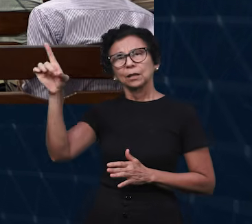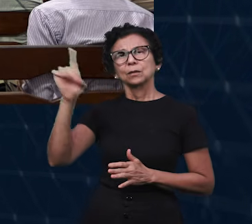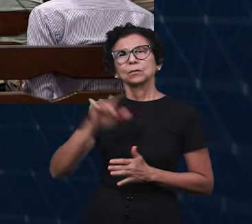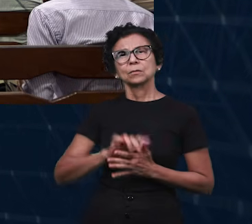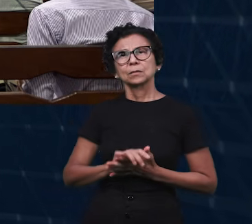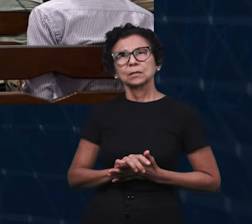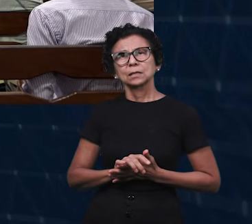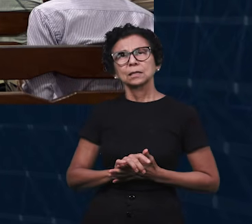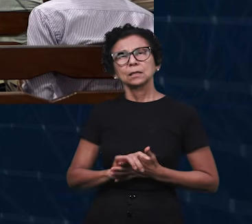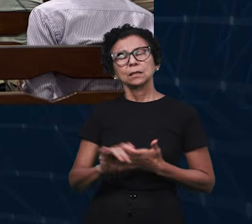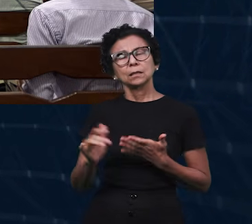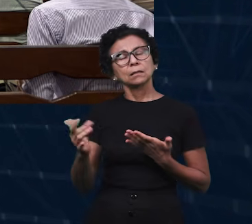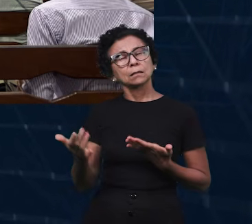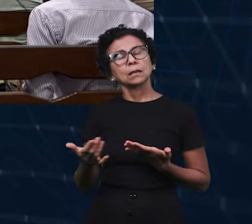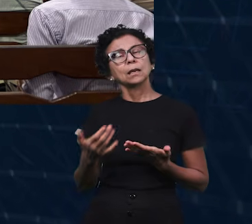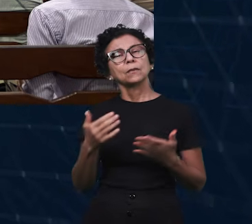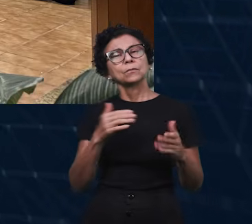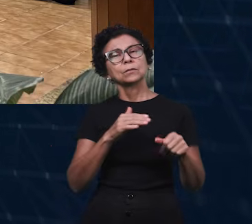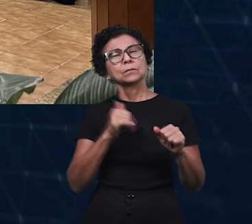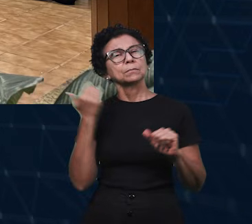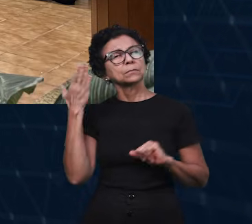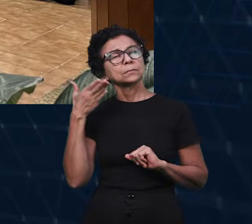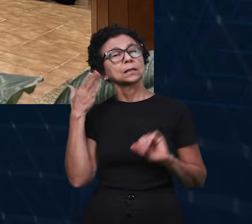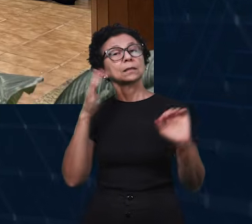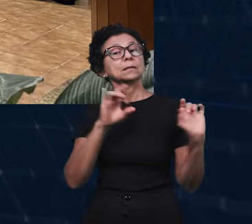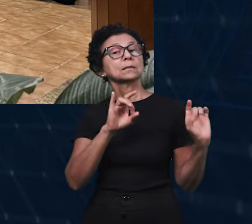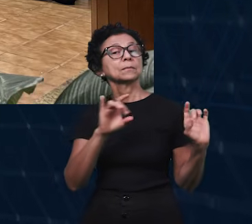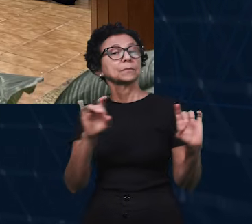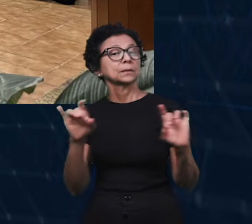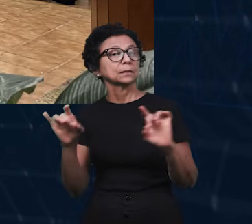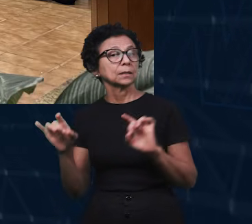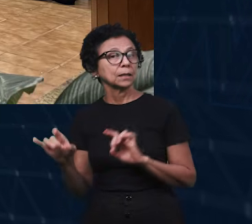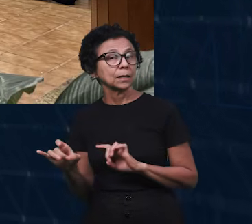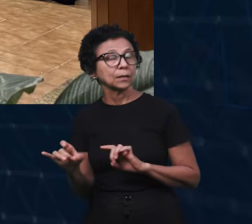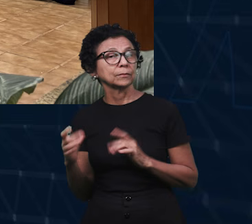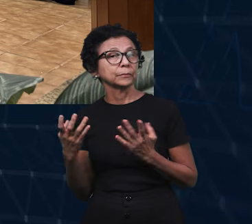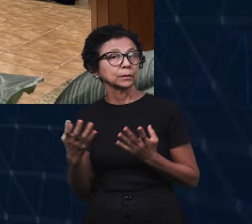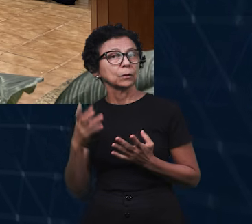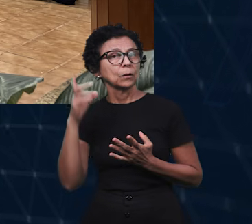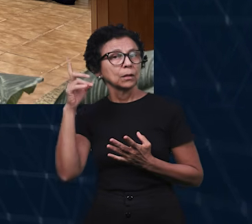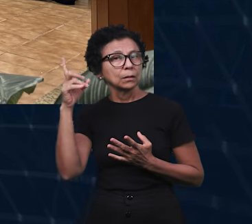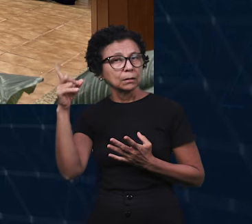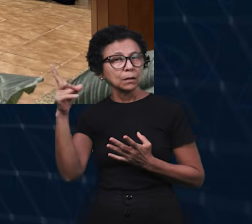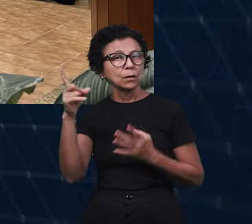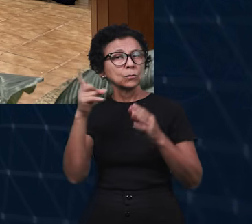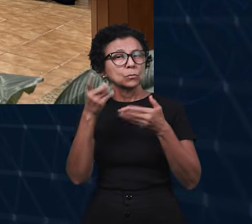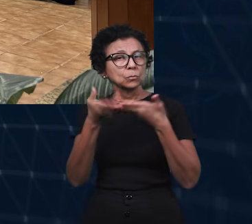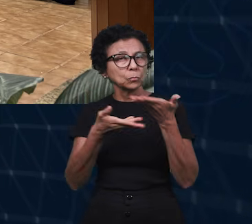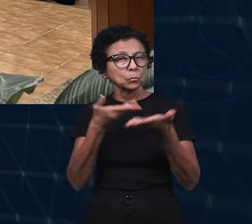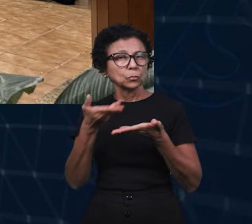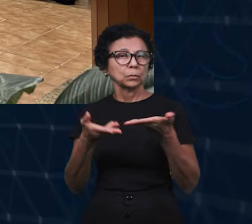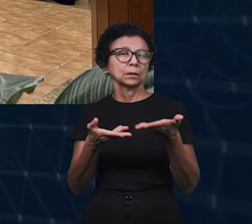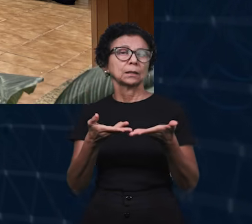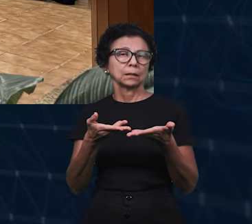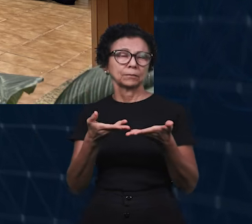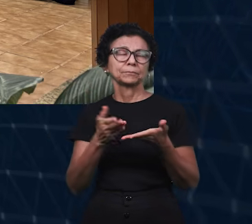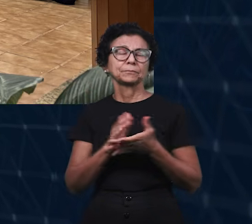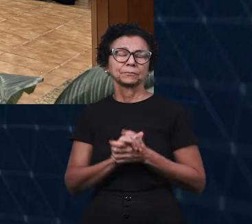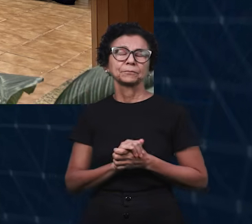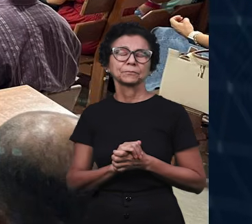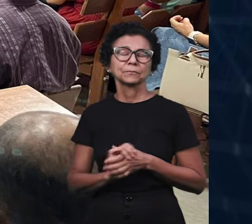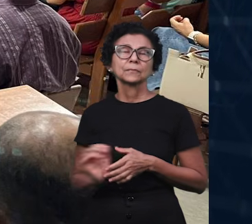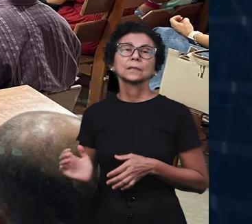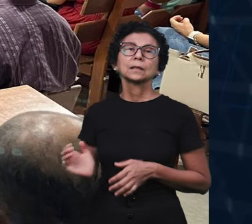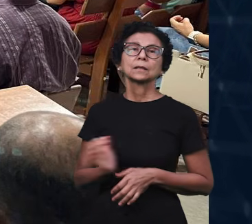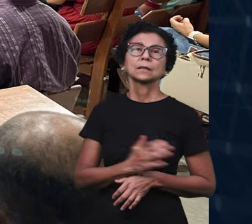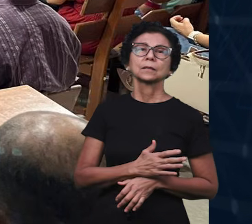aprendizados. Aos irmãos foram trazidas orientações e uma palavra especial. Nós podemos ver o cuidado do Senhor em cada detalhe da sua